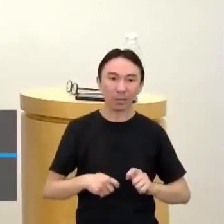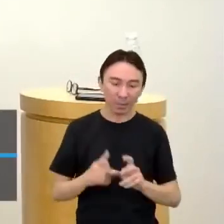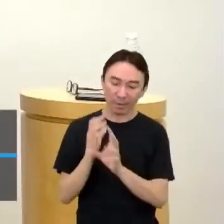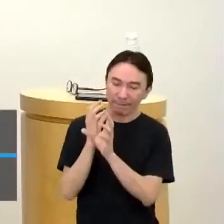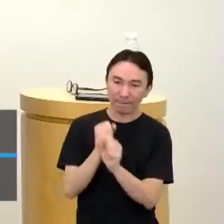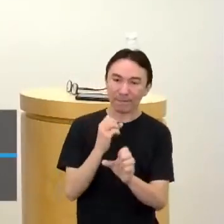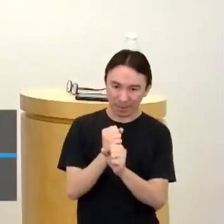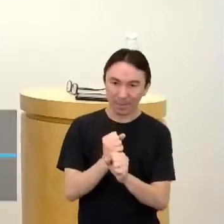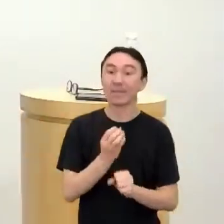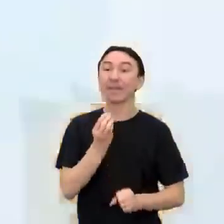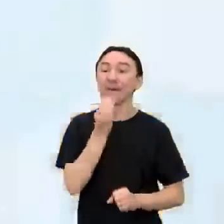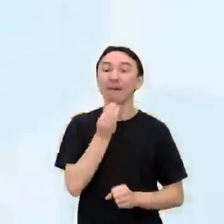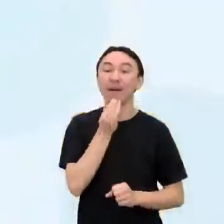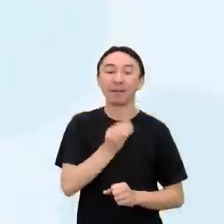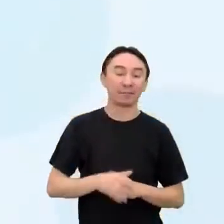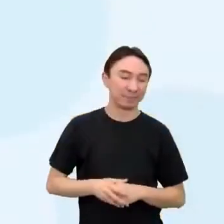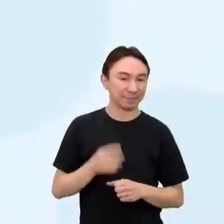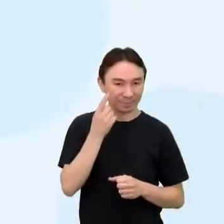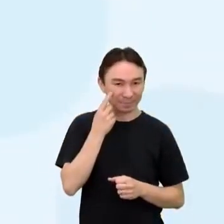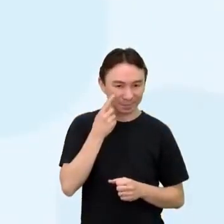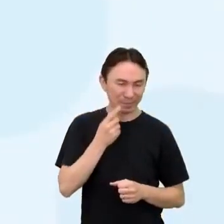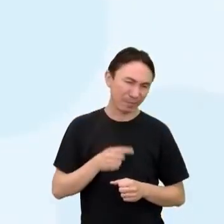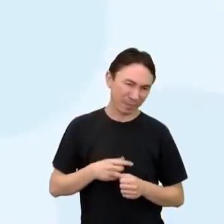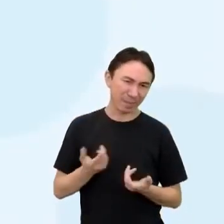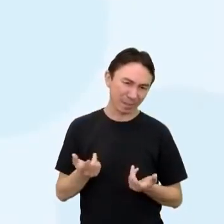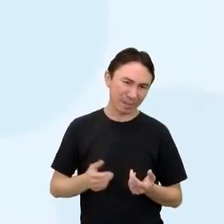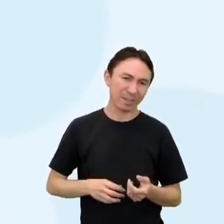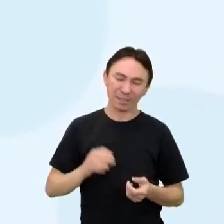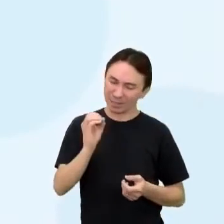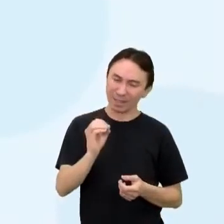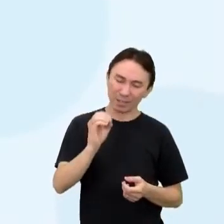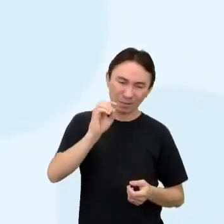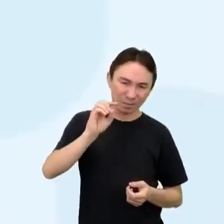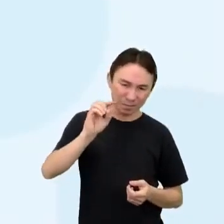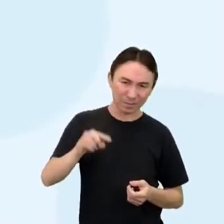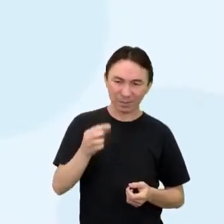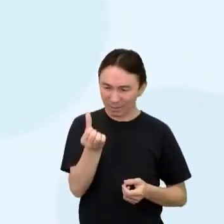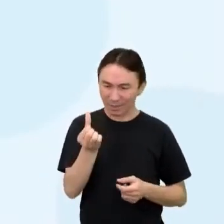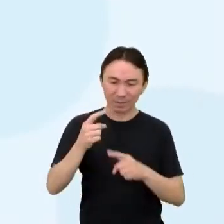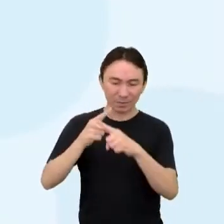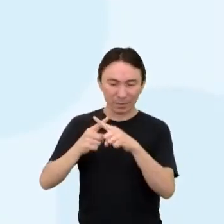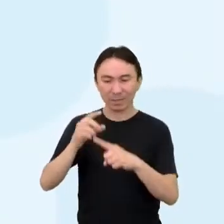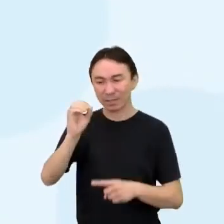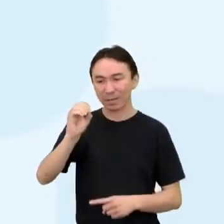aqui para vocês. Primeiro passo é o mesmo, ó, 0,6 vezes 0,6, a área ali